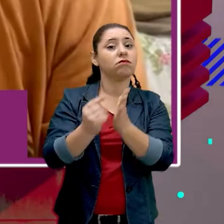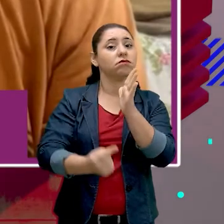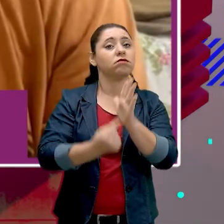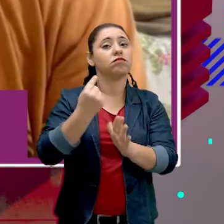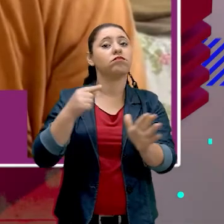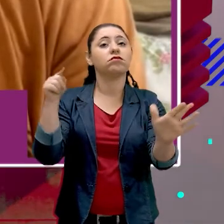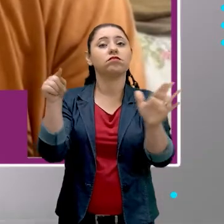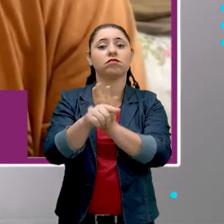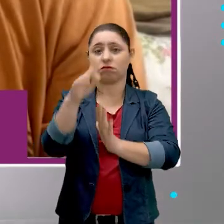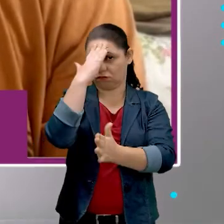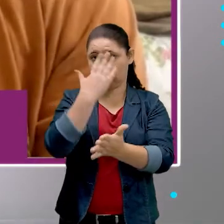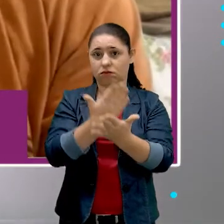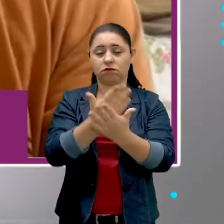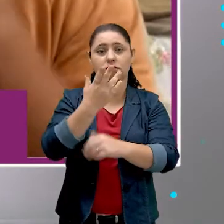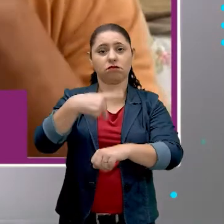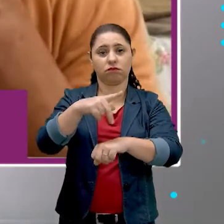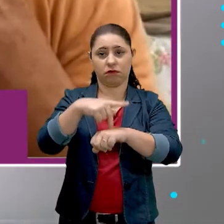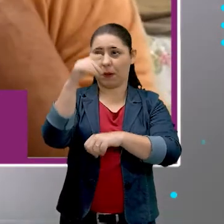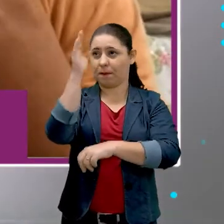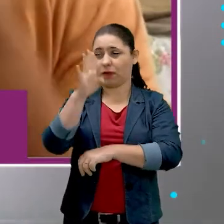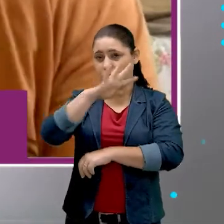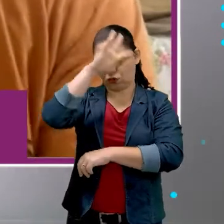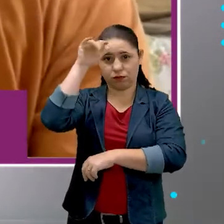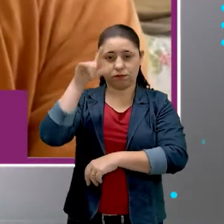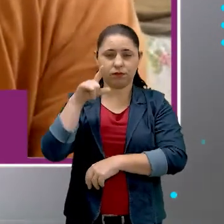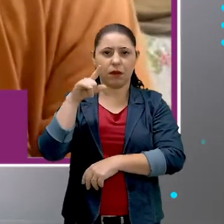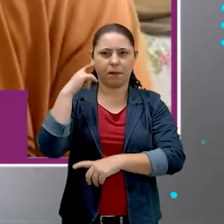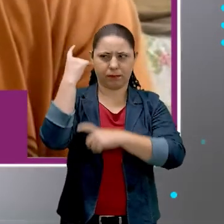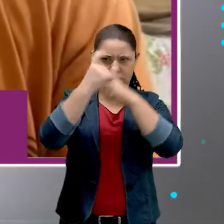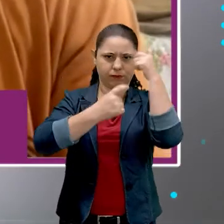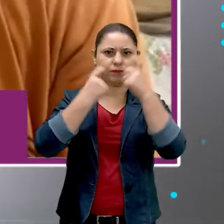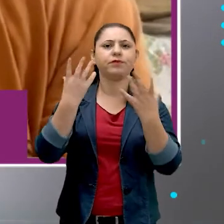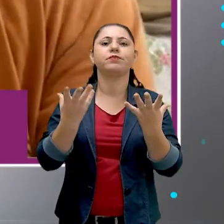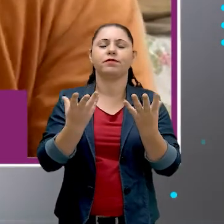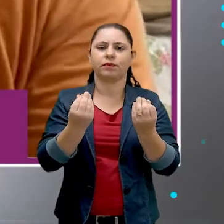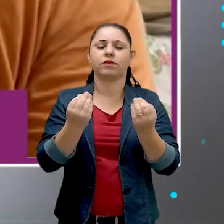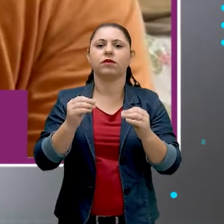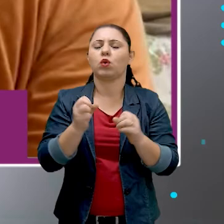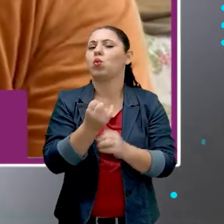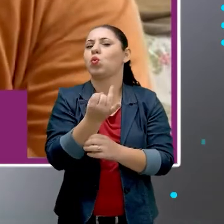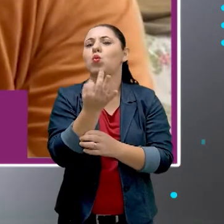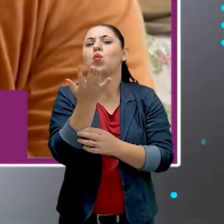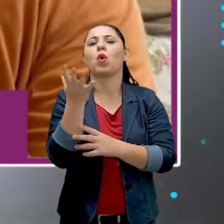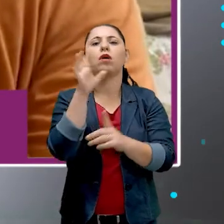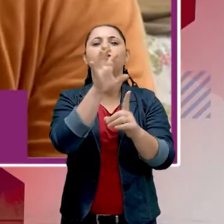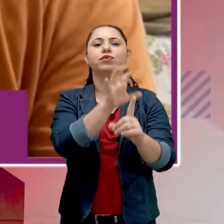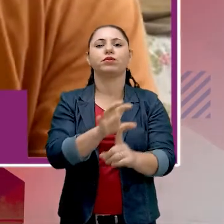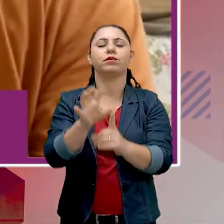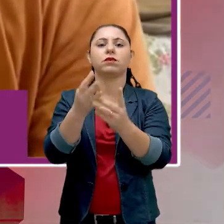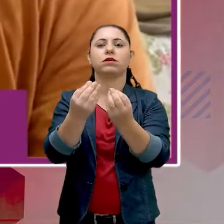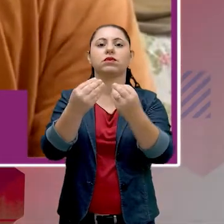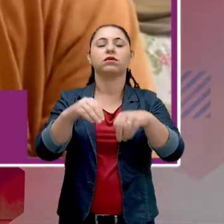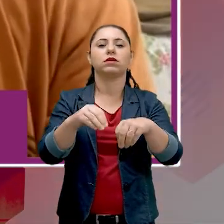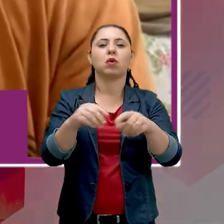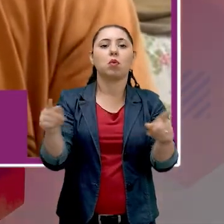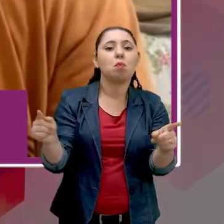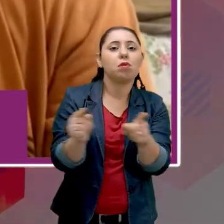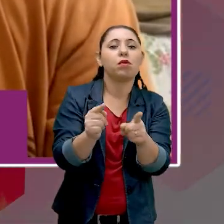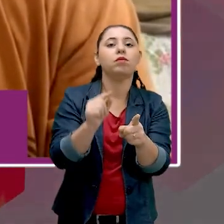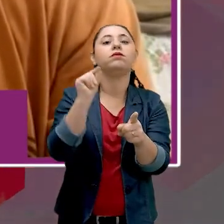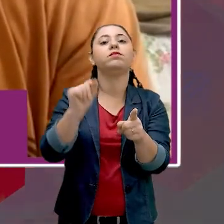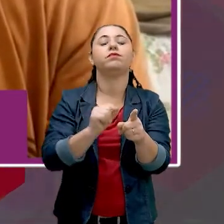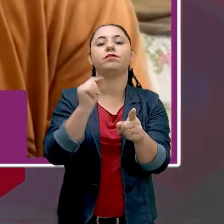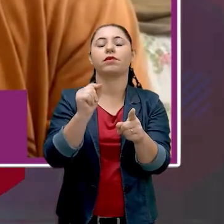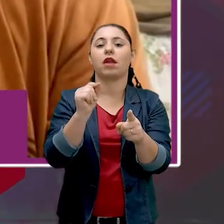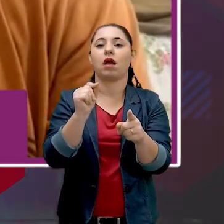uma pergunta que eu acredito que os brasileiros, né, os sul-mato-grossenses se preocupem bastante, né? Quais vão ser esses impactos aí a